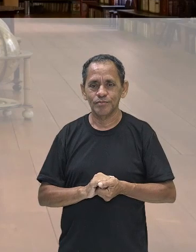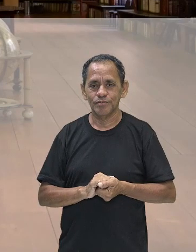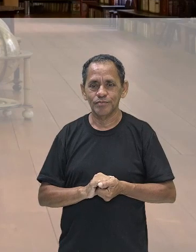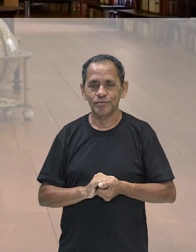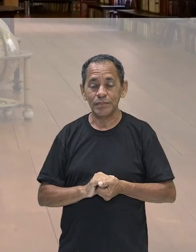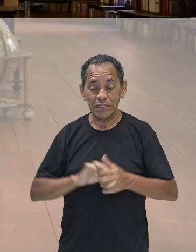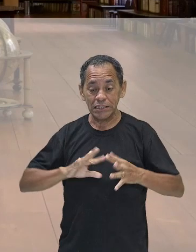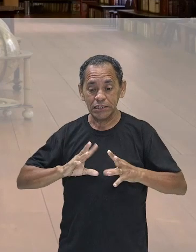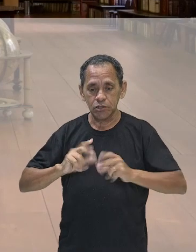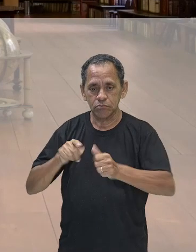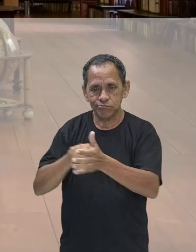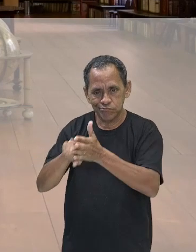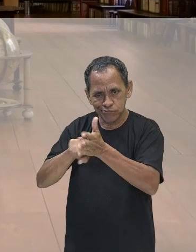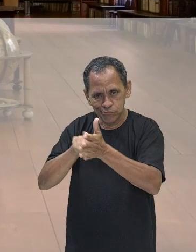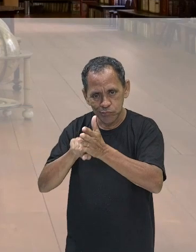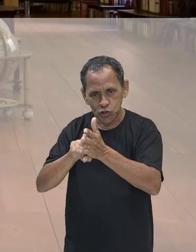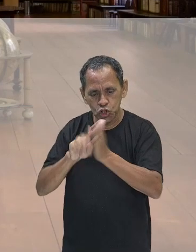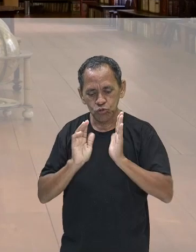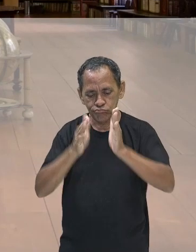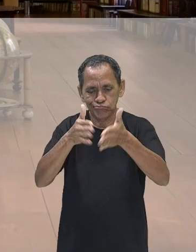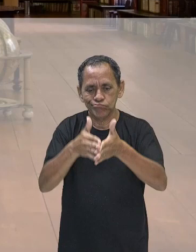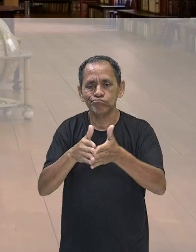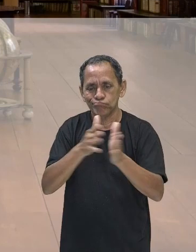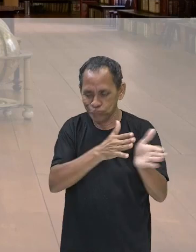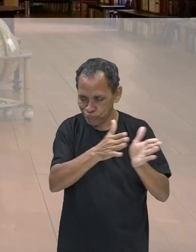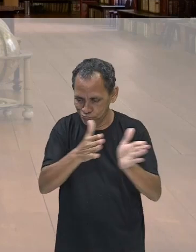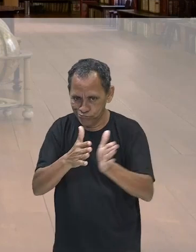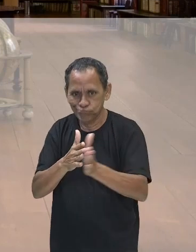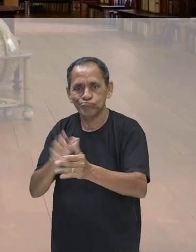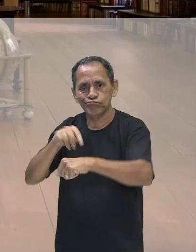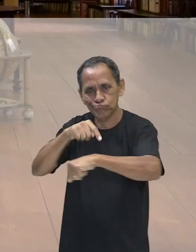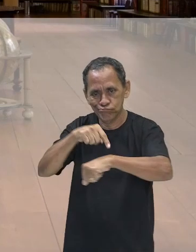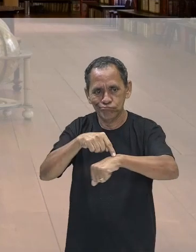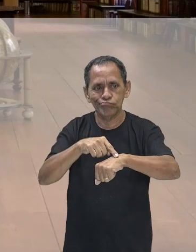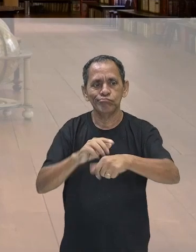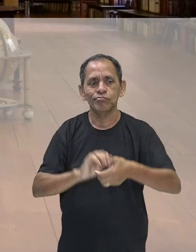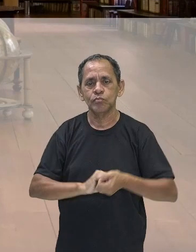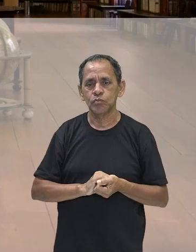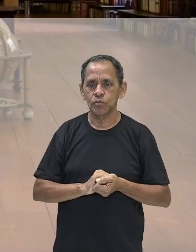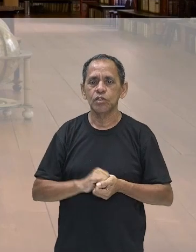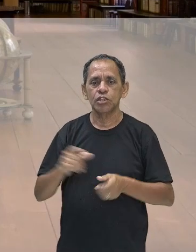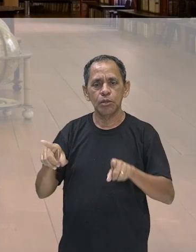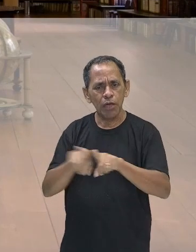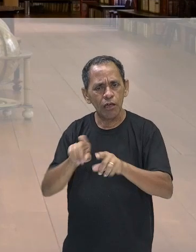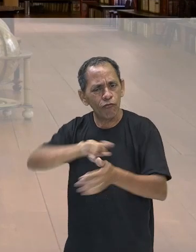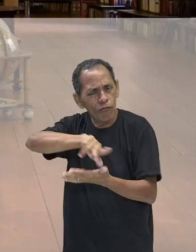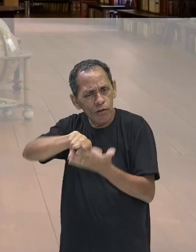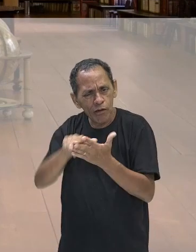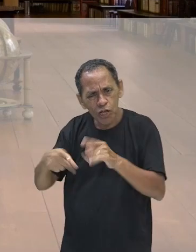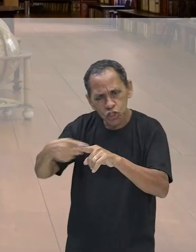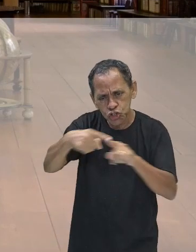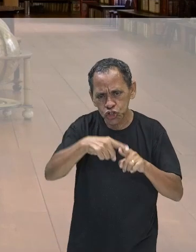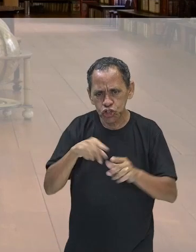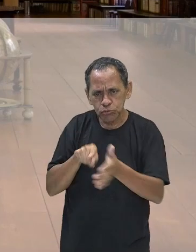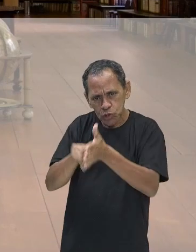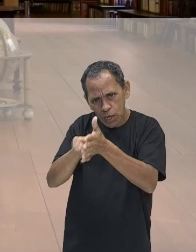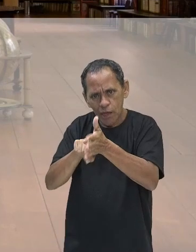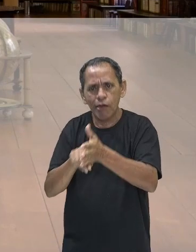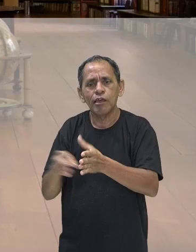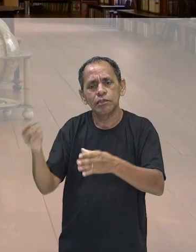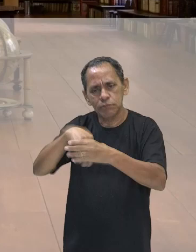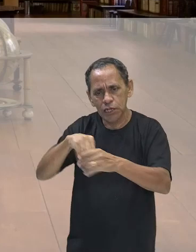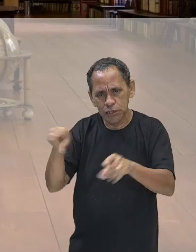Toda pesquisa ela visa elucidar um certo período de tempo, né? Então, vários tipos de pesquisa eles compõem então uma